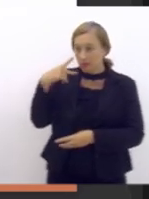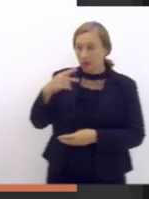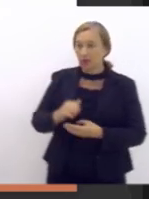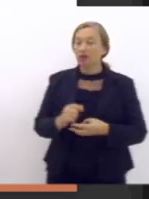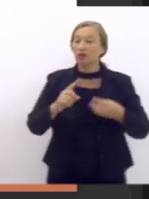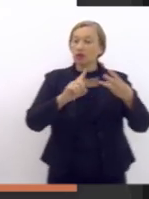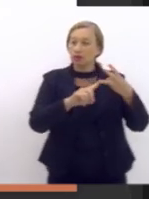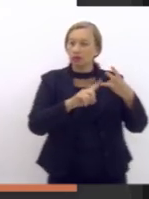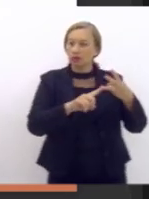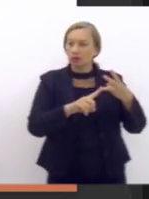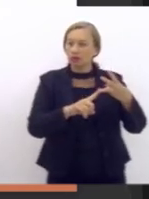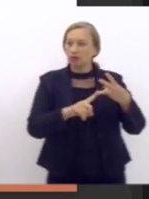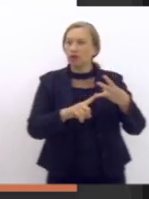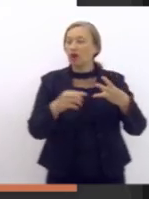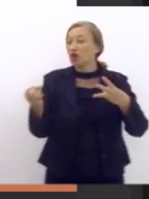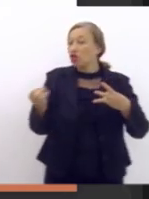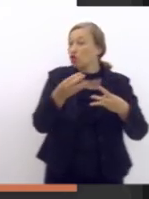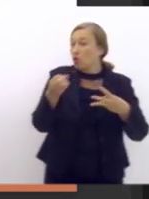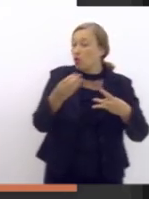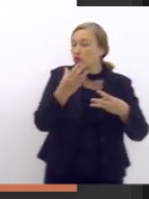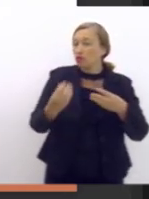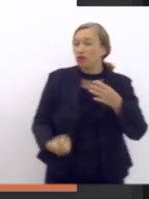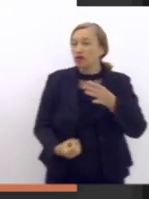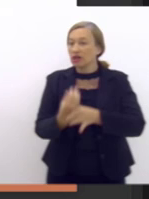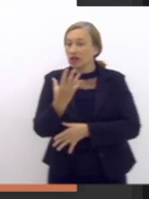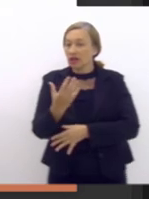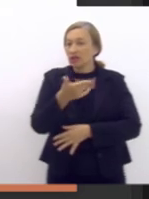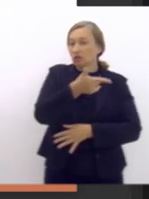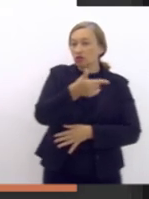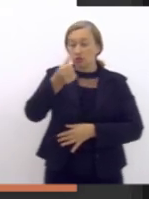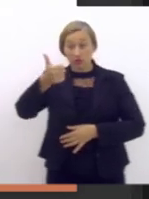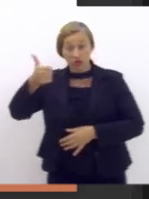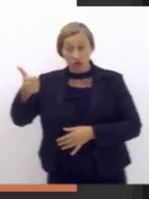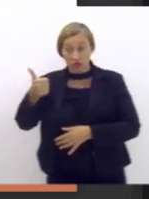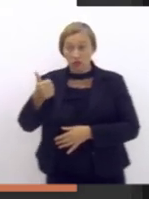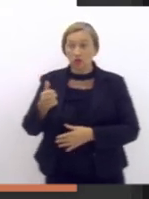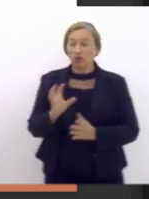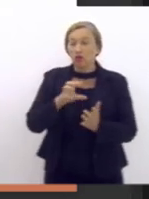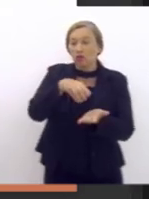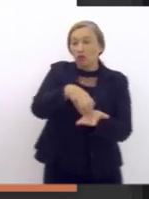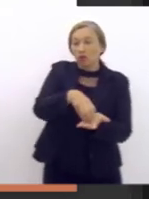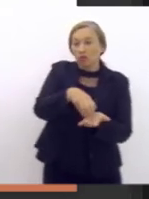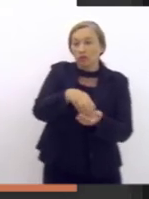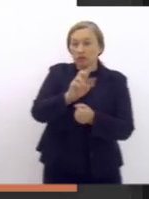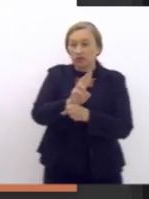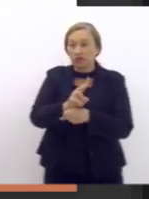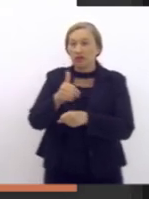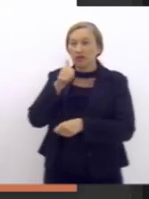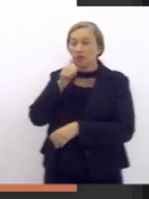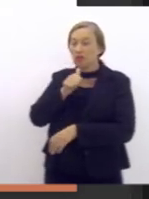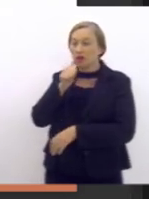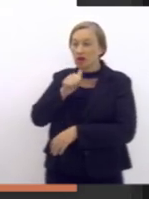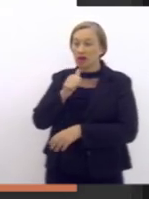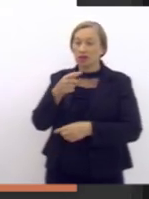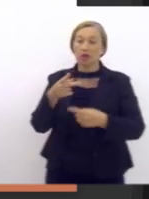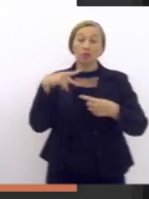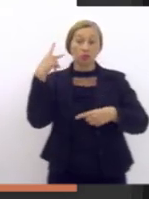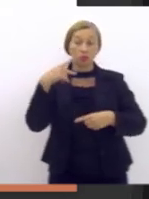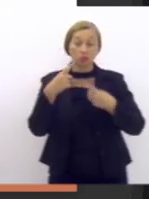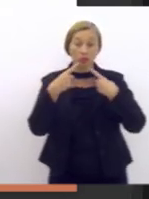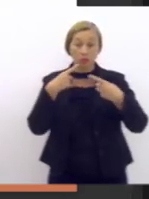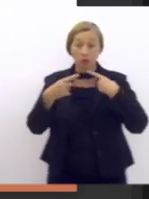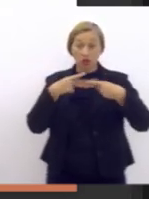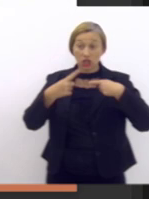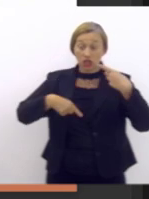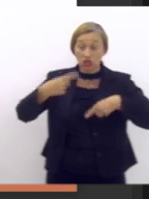terceiro núcleo, que é o núcleo mais recente, que foi criado em 2021, é o Observatório Nacional da Mulher na Política.